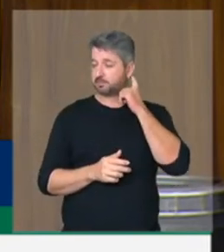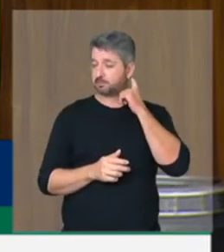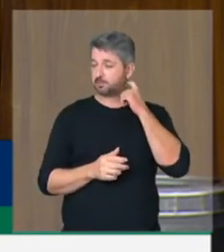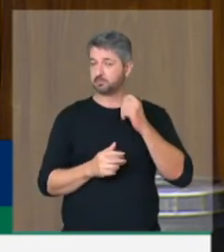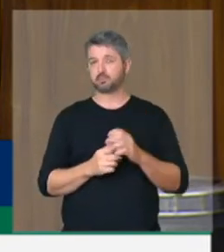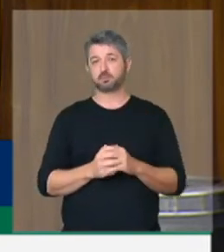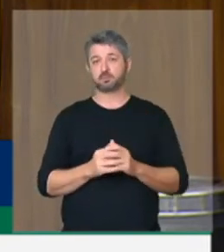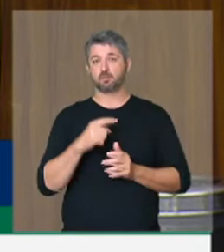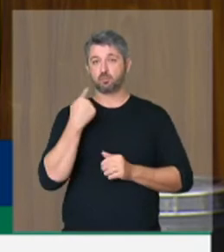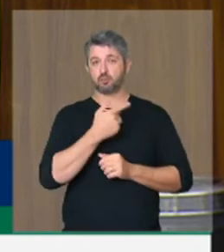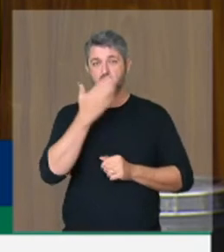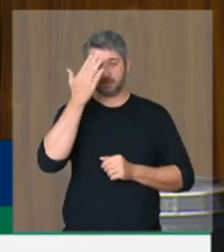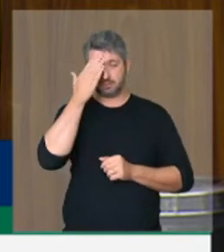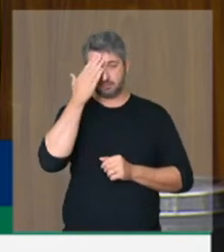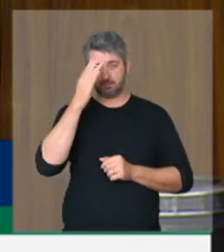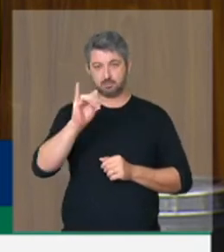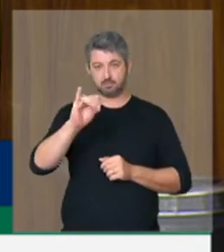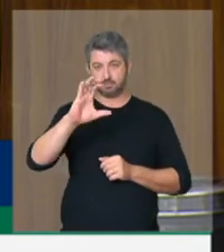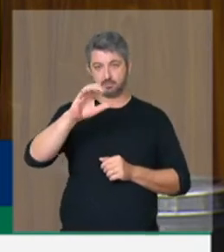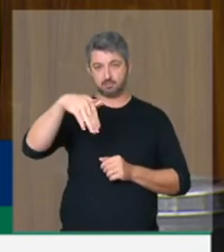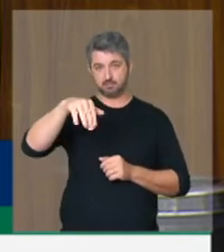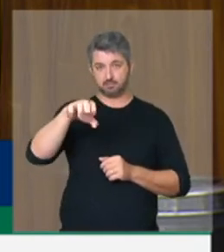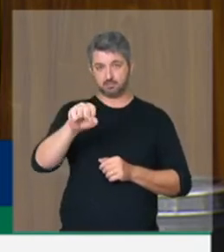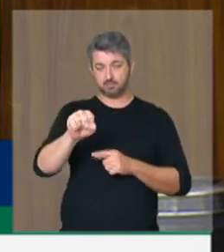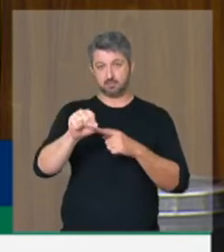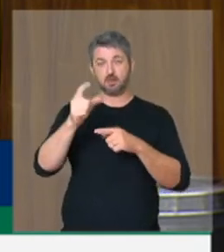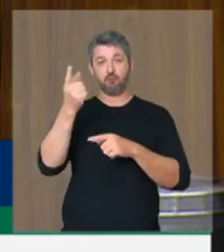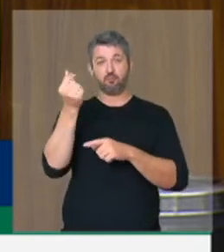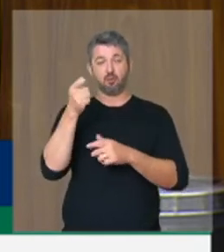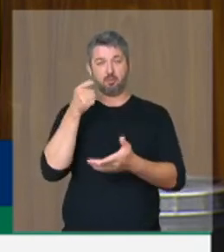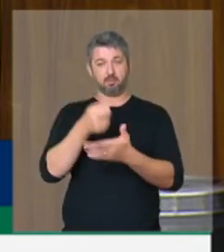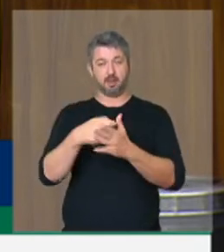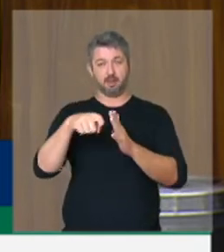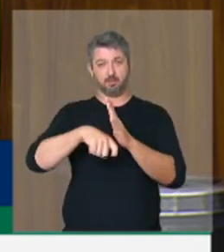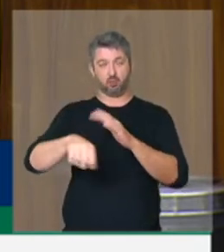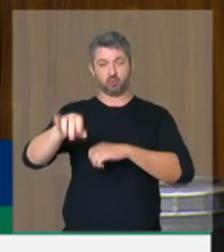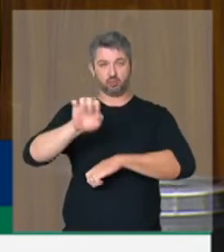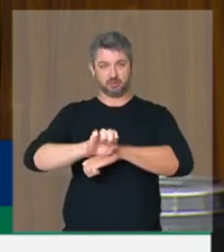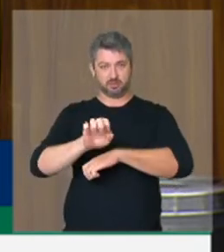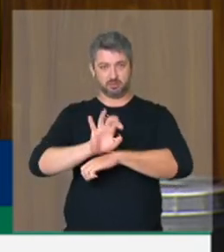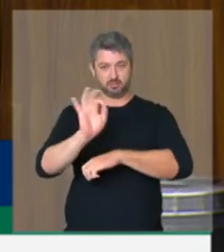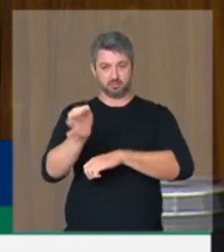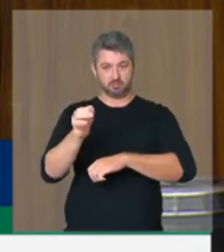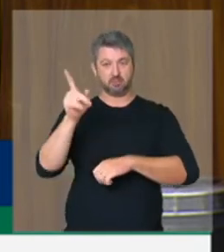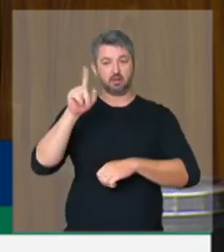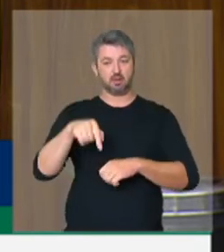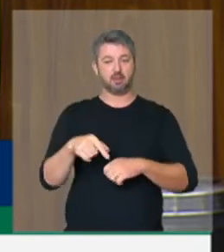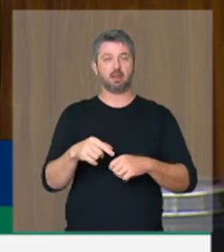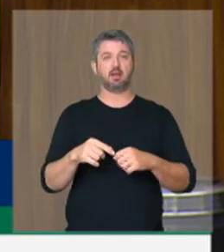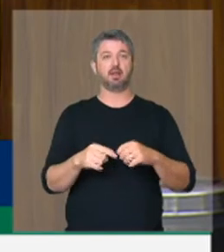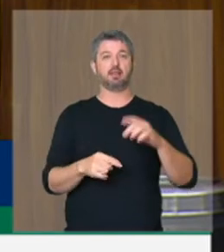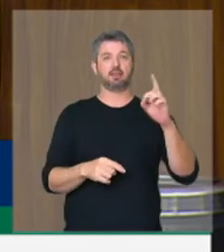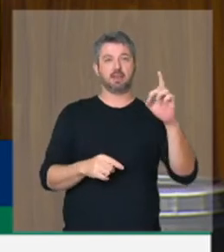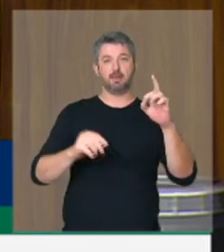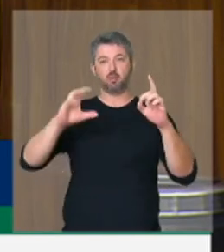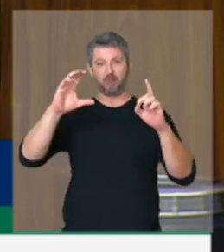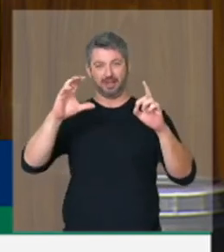nós sabemos que o ICMS, o tributo estadual, ele é caracterizado pelo crédito e pelo débito que ele é gerado nas